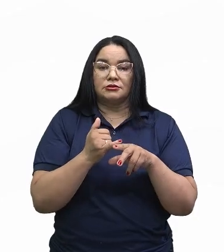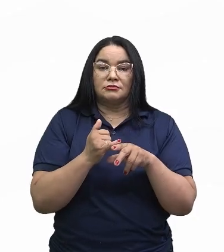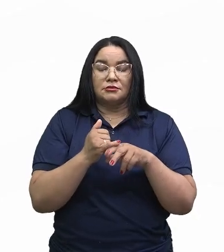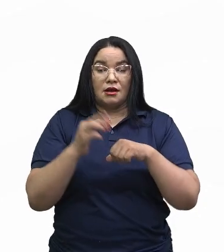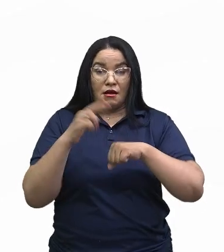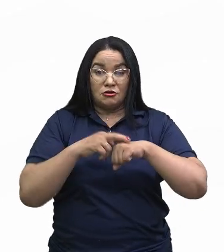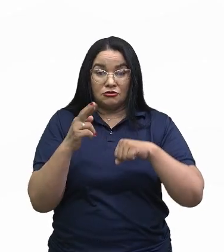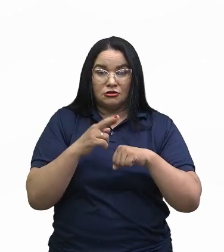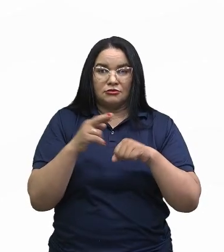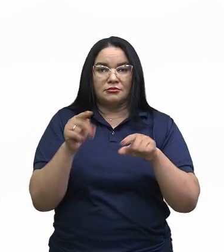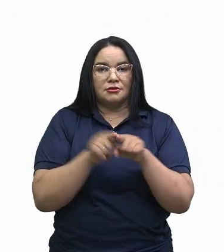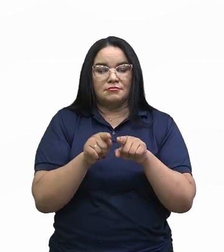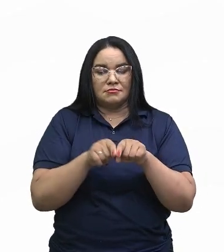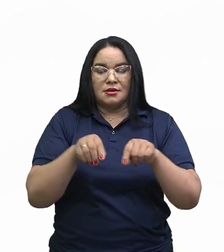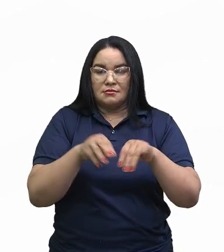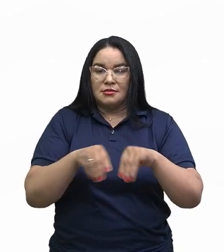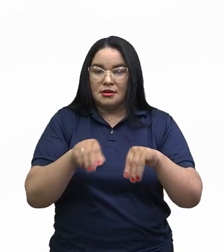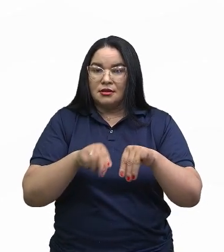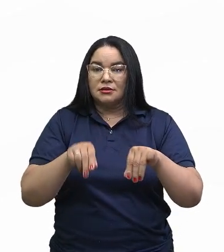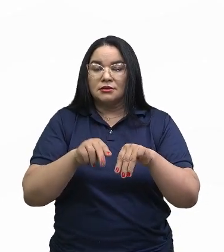a mineração também tem